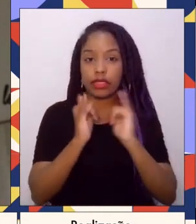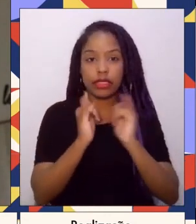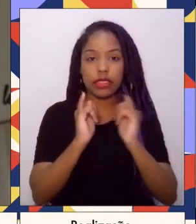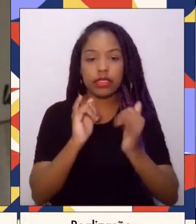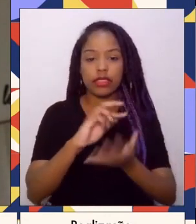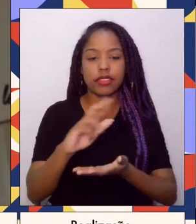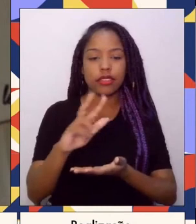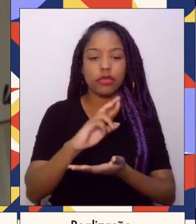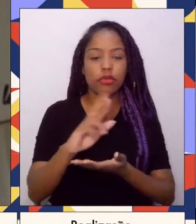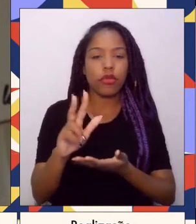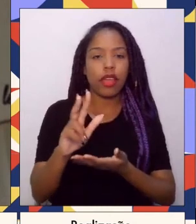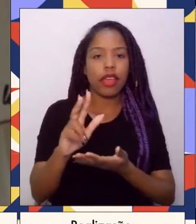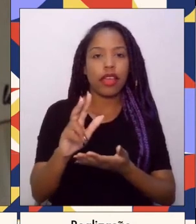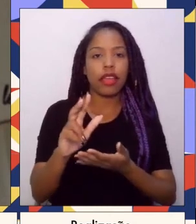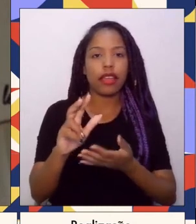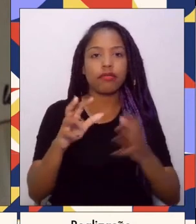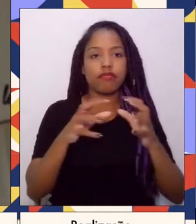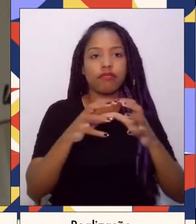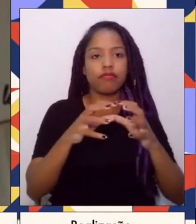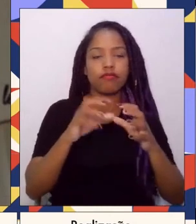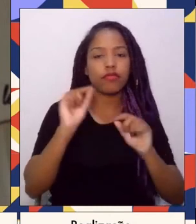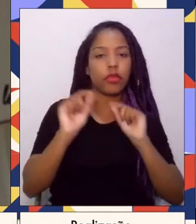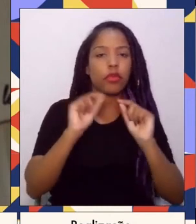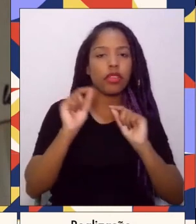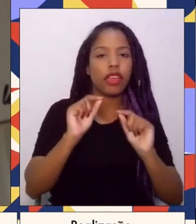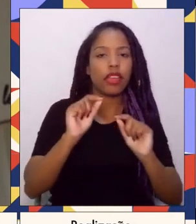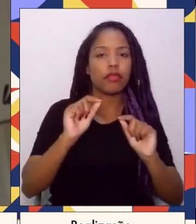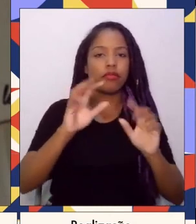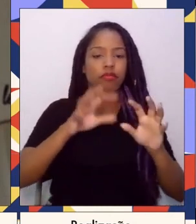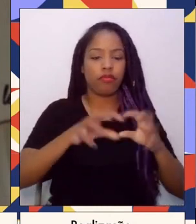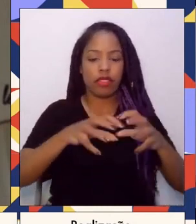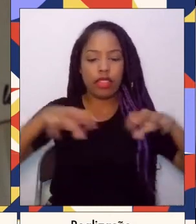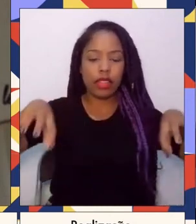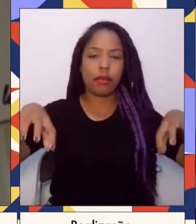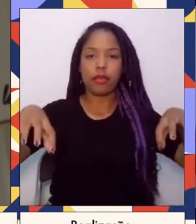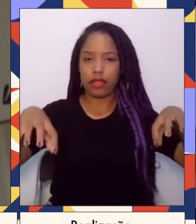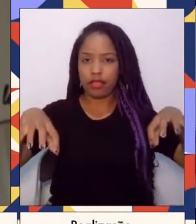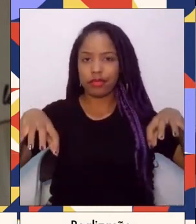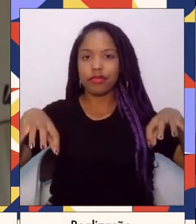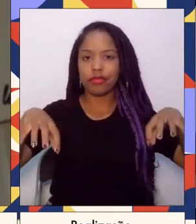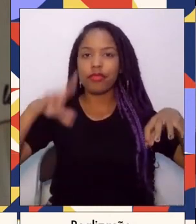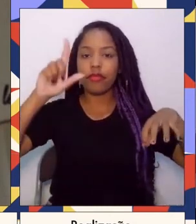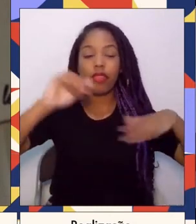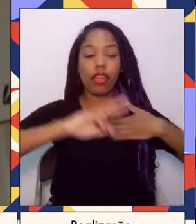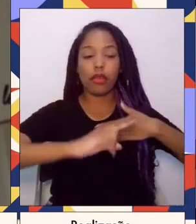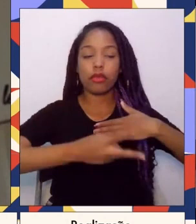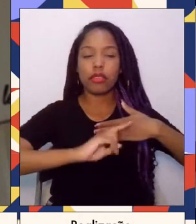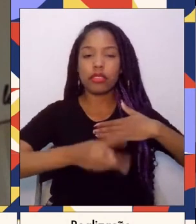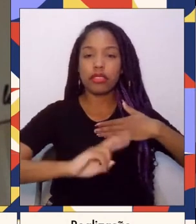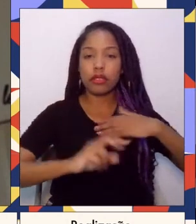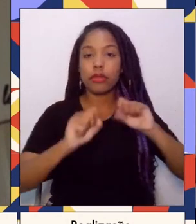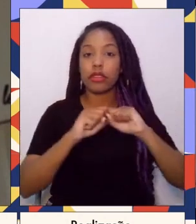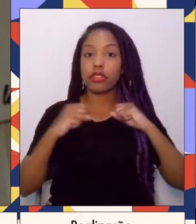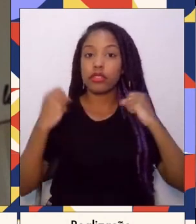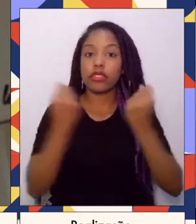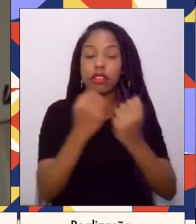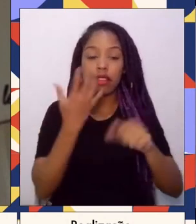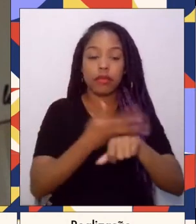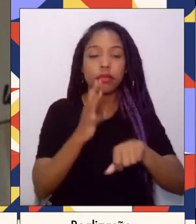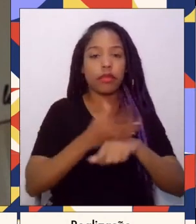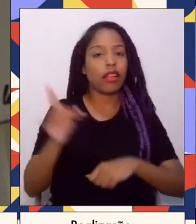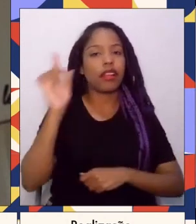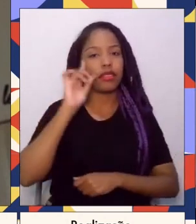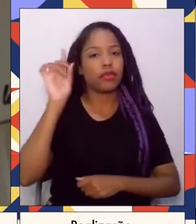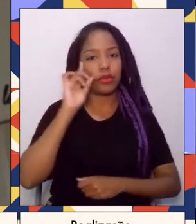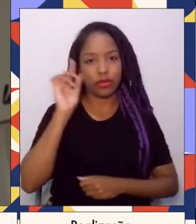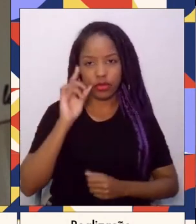à parte e sim um reflexo do que acontece rotinamente na nossa sociedade e assim sendo